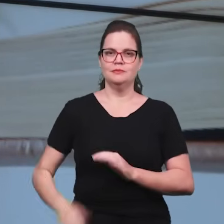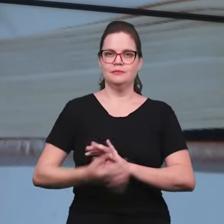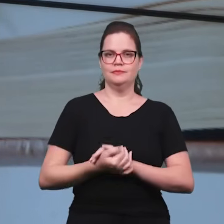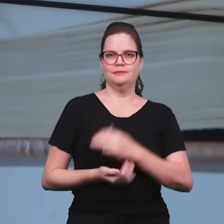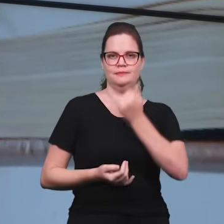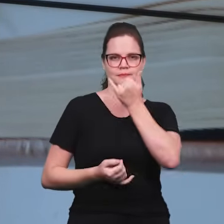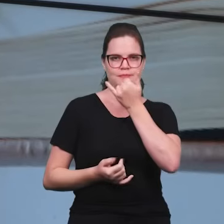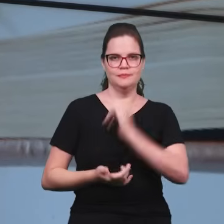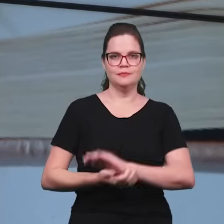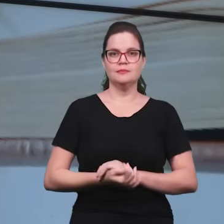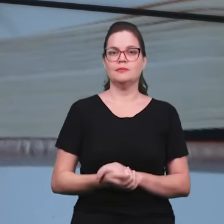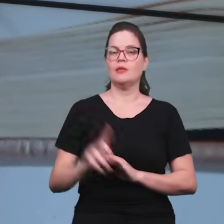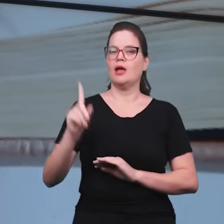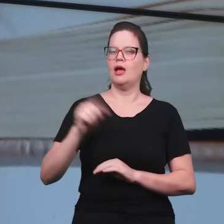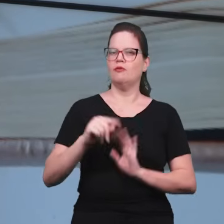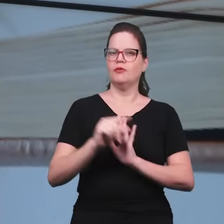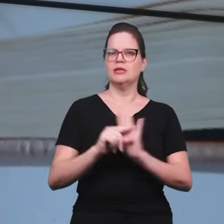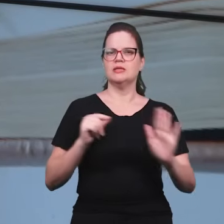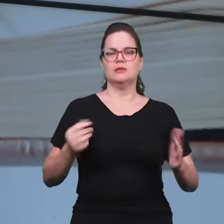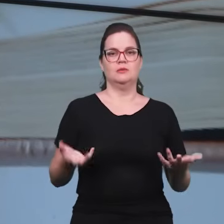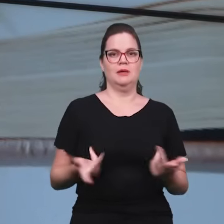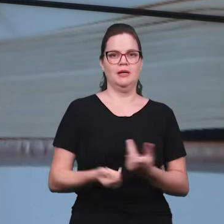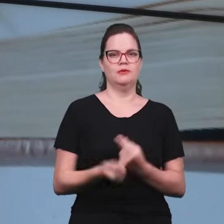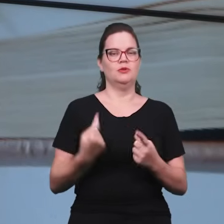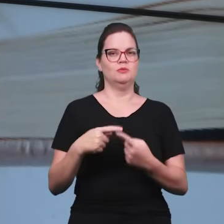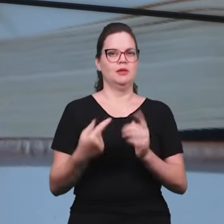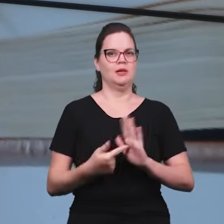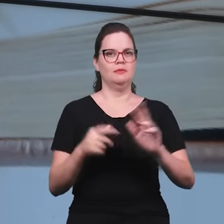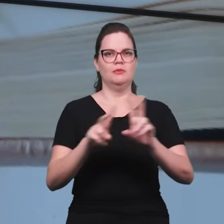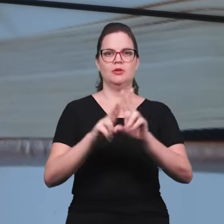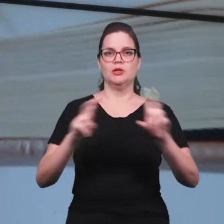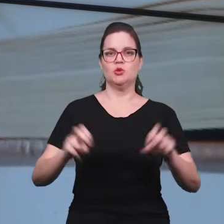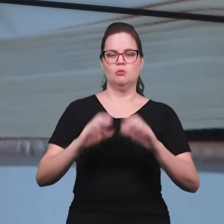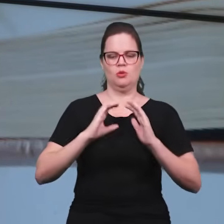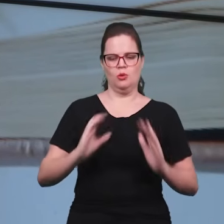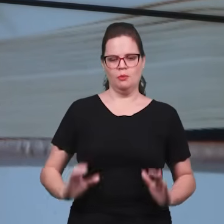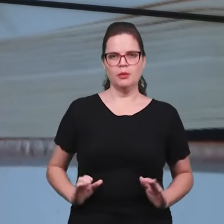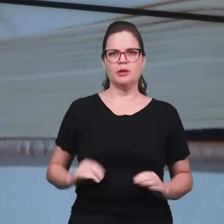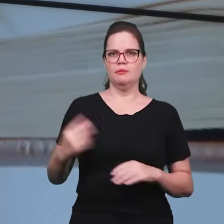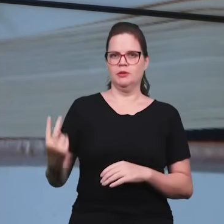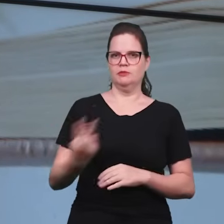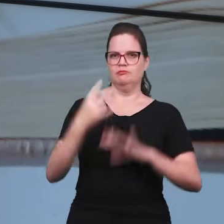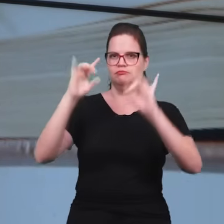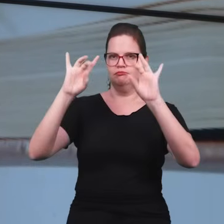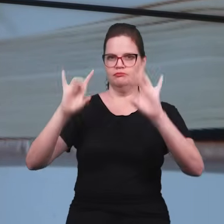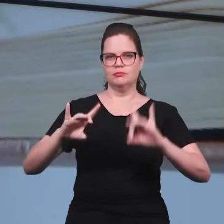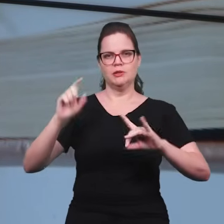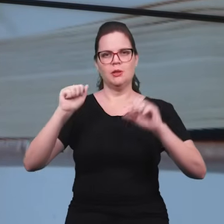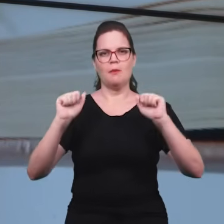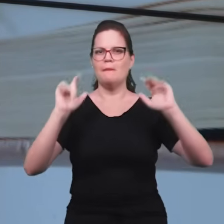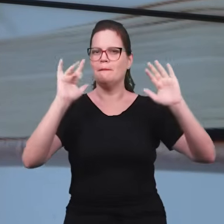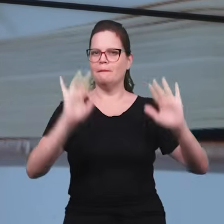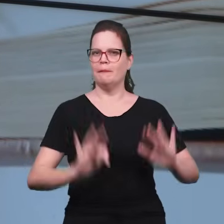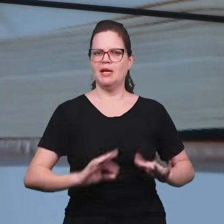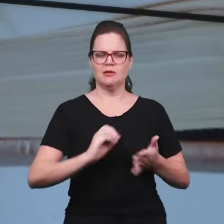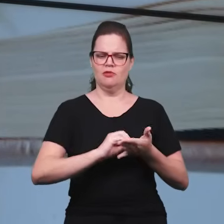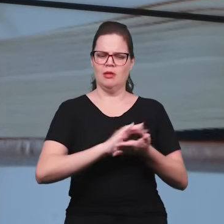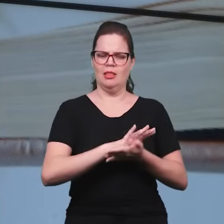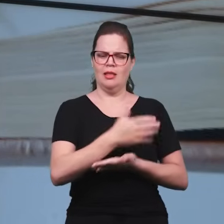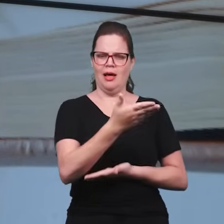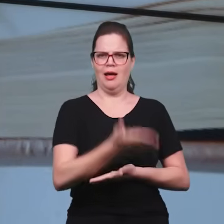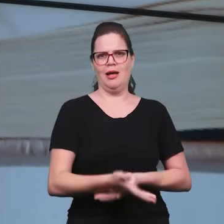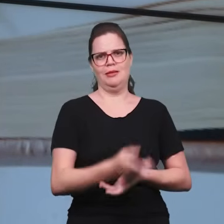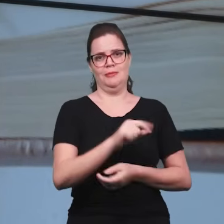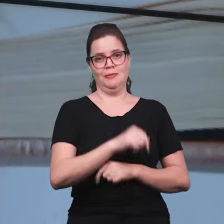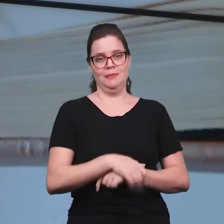por quê? Porque o Senhor fala a respeito de uma virtude, de um comportamento e diz que tem uma bênção nisso, né? Não que